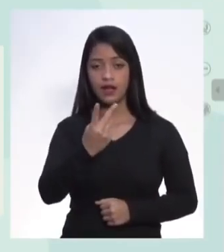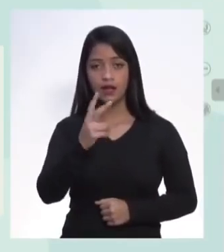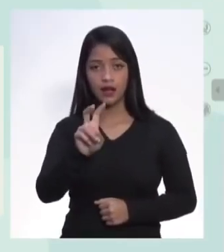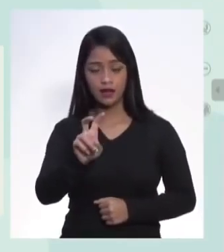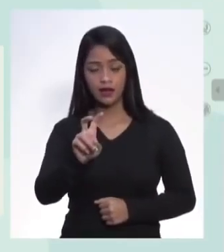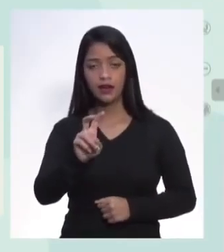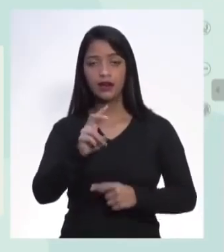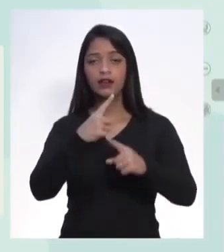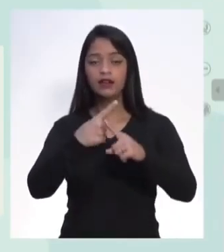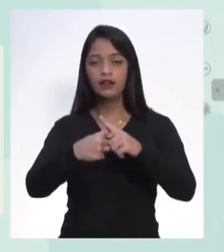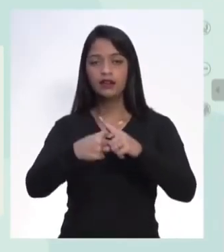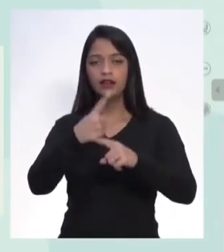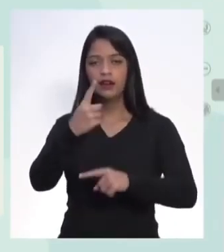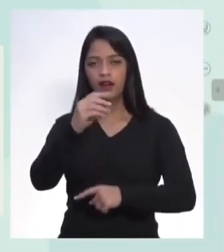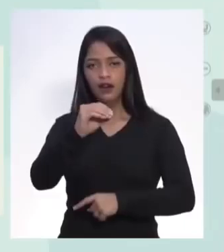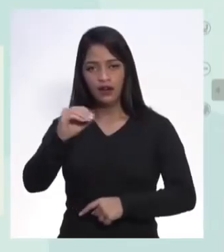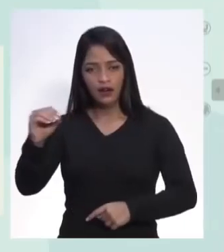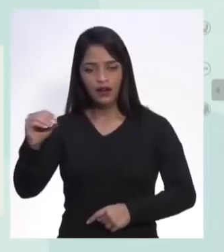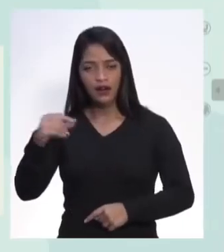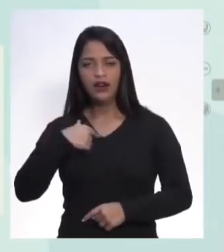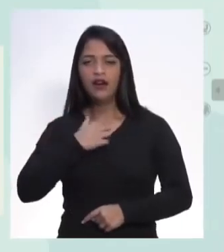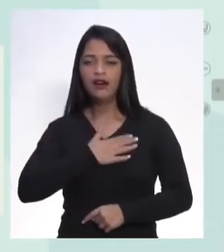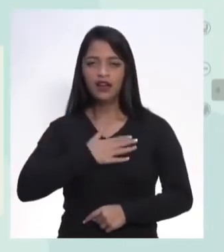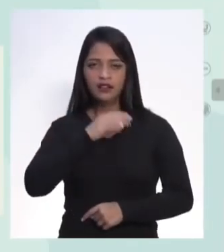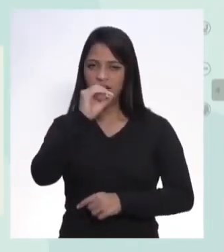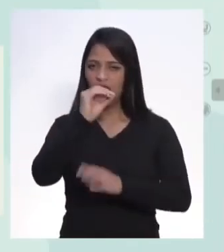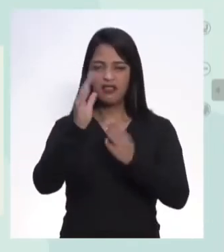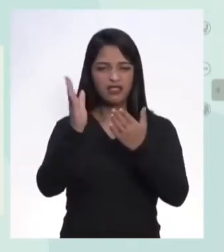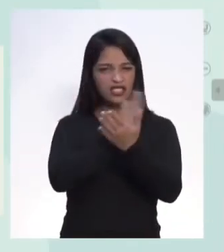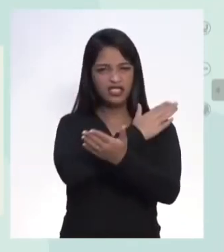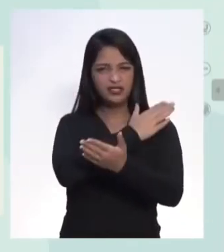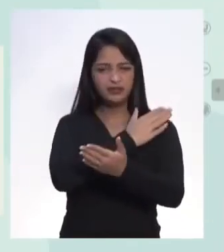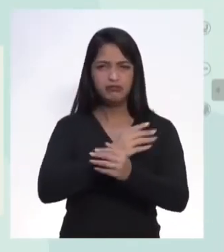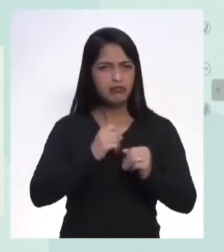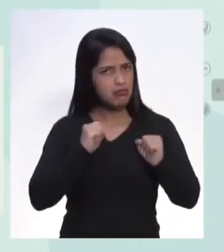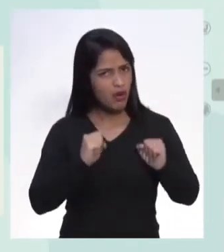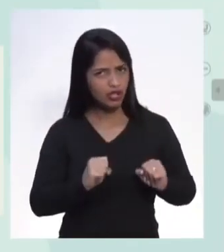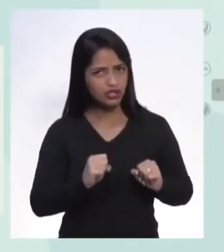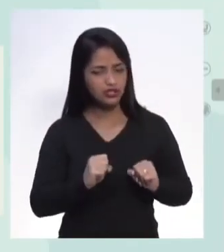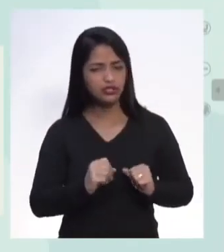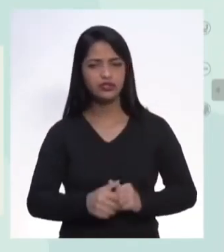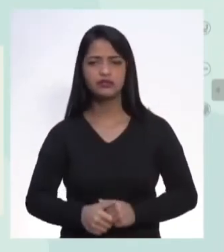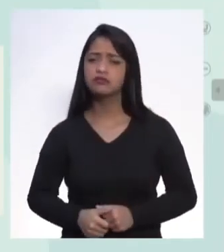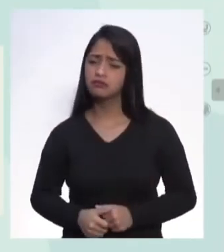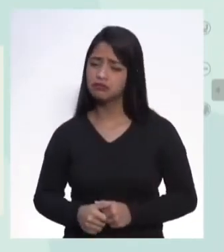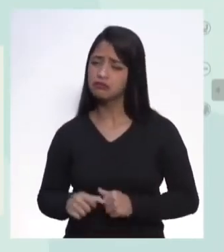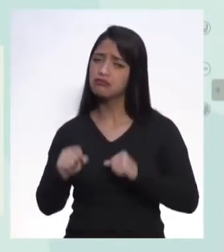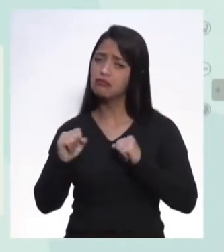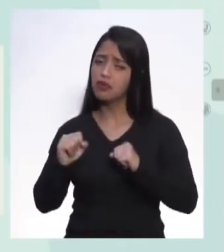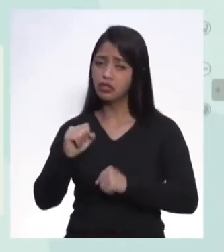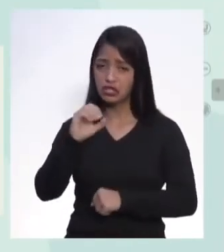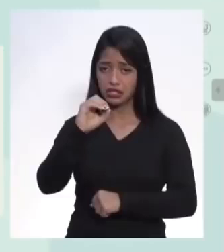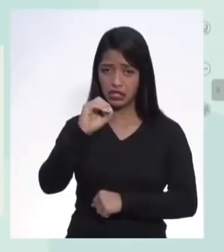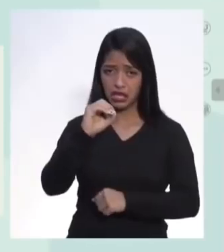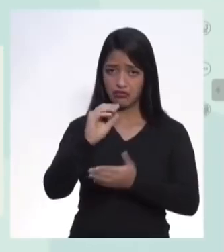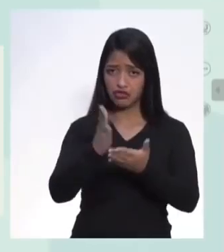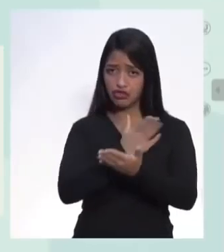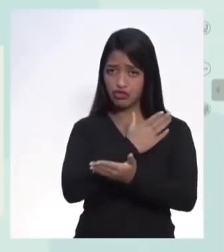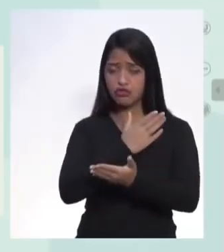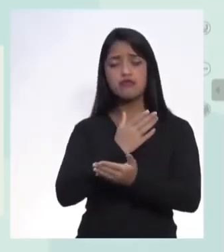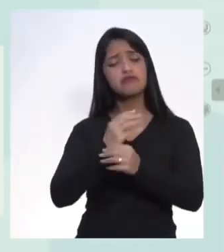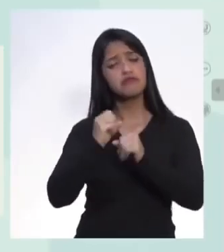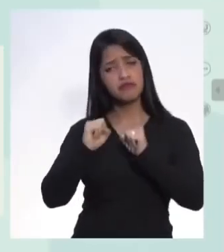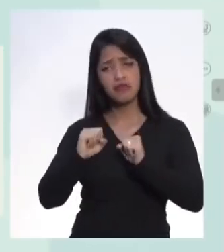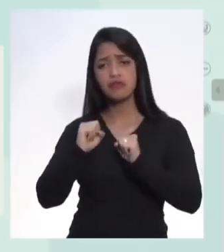0,125 vezes 100. Eu sempre gostava de jogar os zeros para fora, Alessandra. Posso fazer isso? Pode jogar os zeros para fora? Pode,